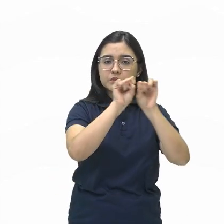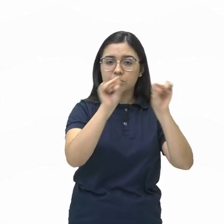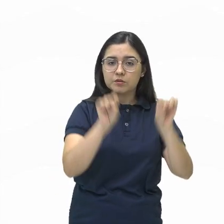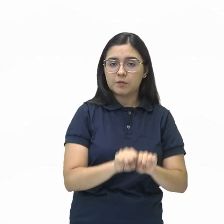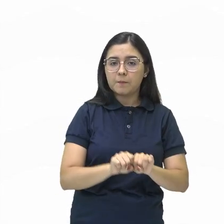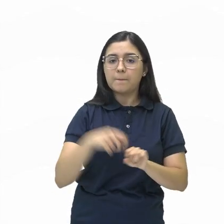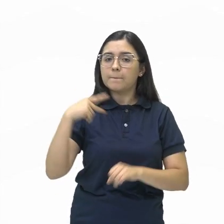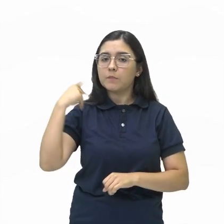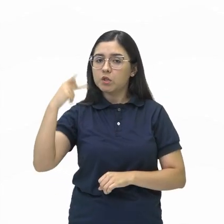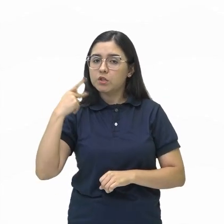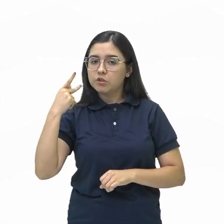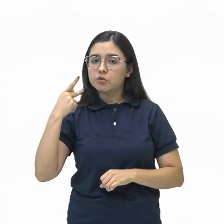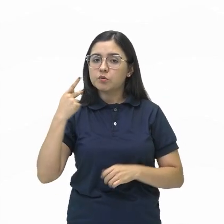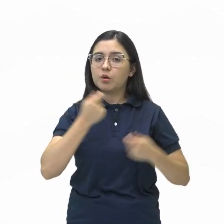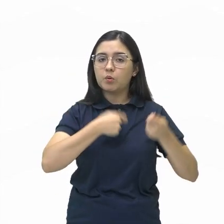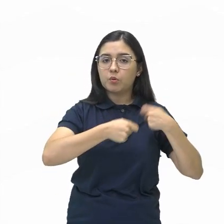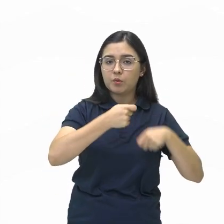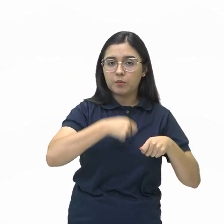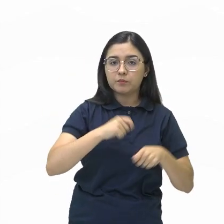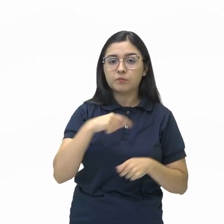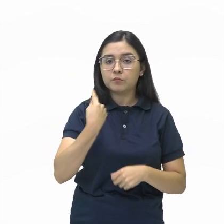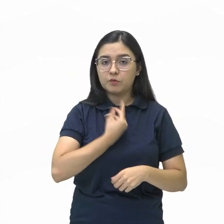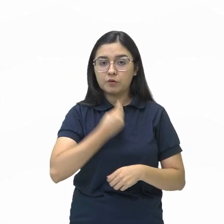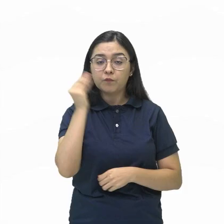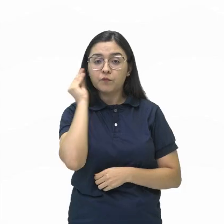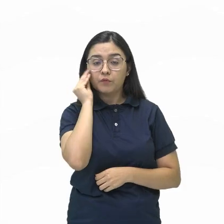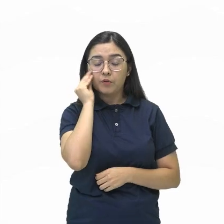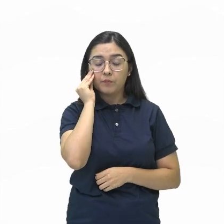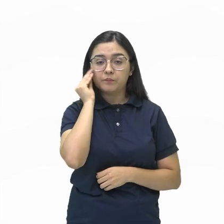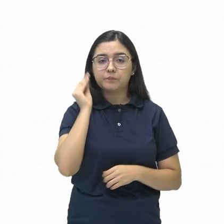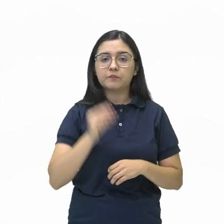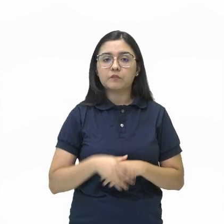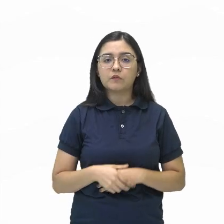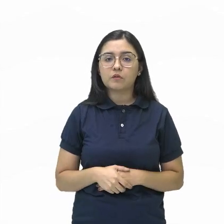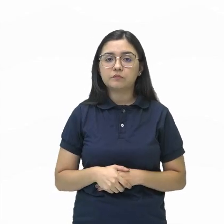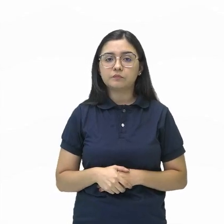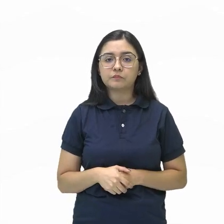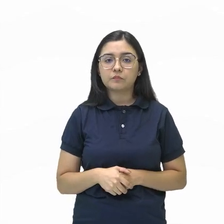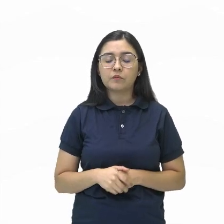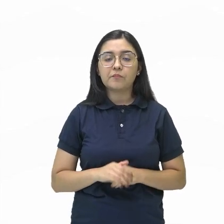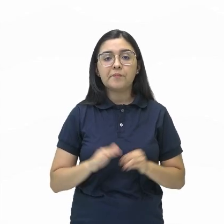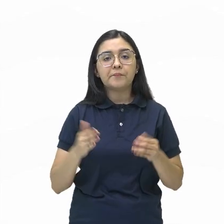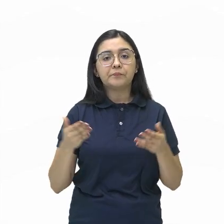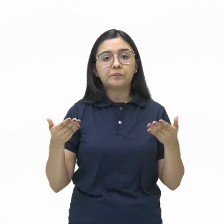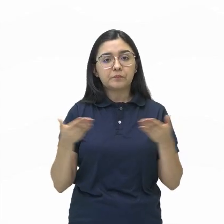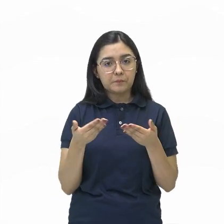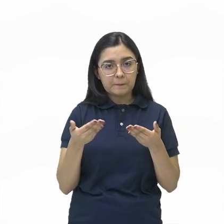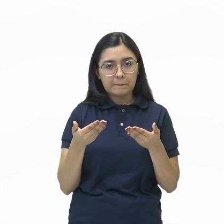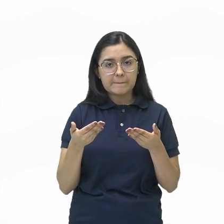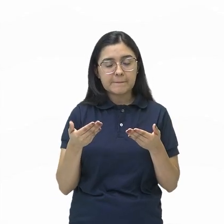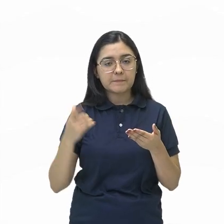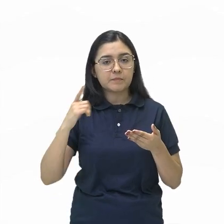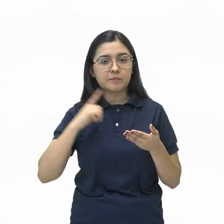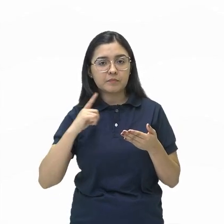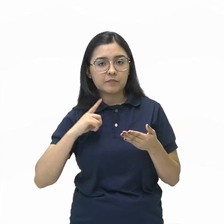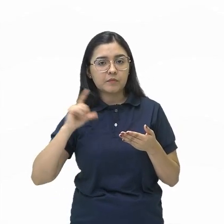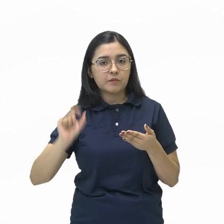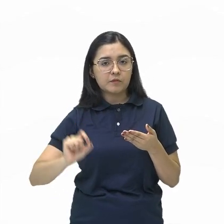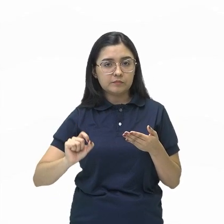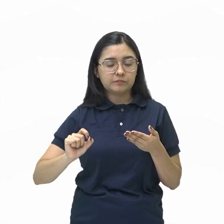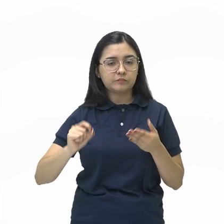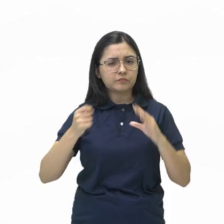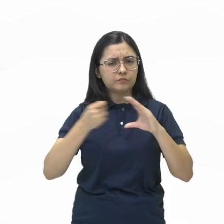políticos e econômicos, como nós vimos, né? Então, hoje, né, nós temos, então,